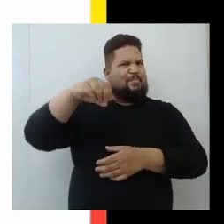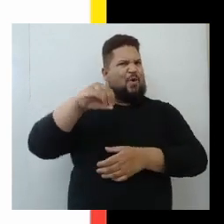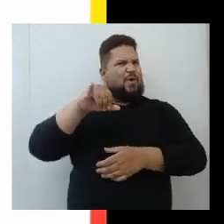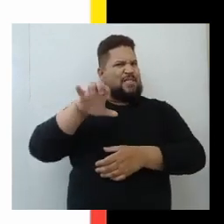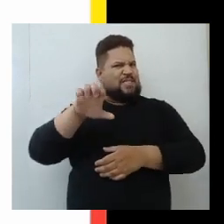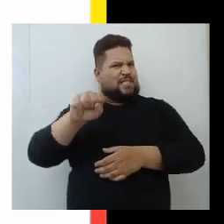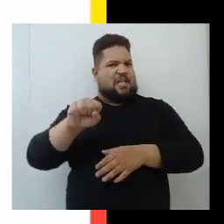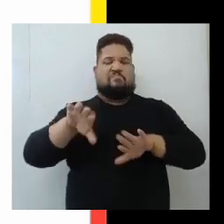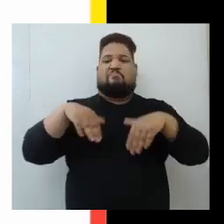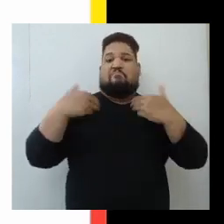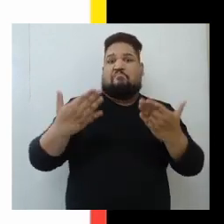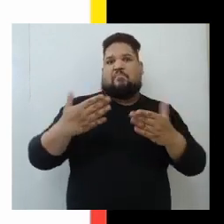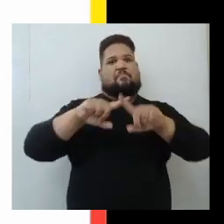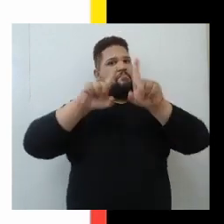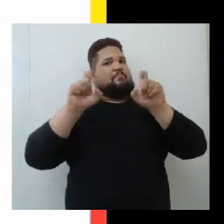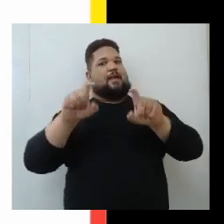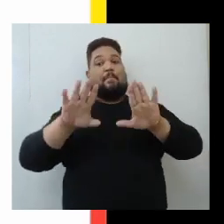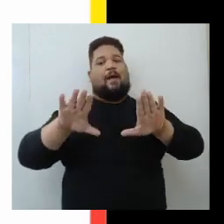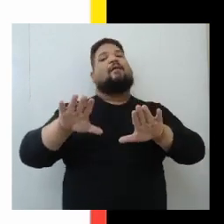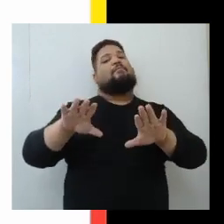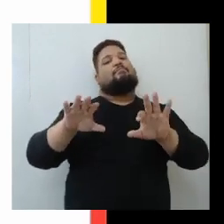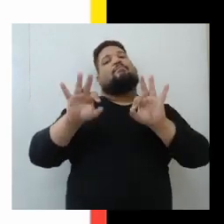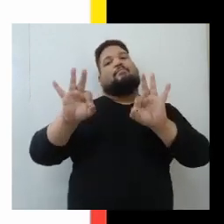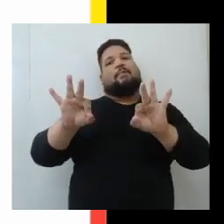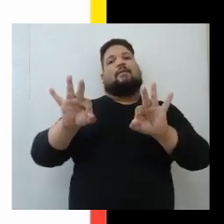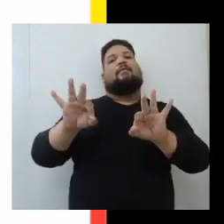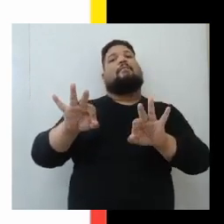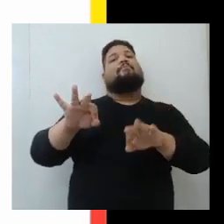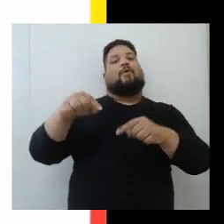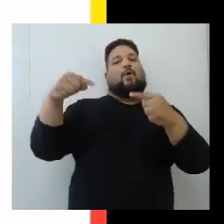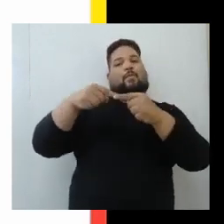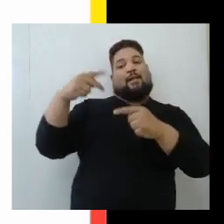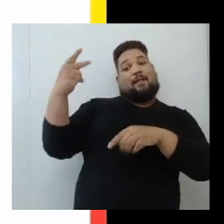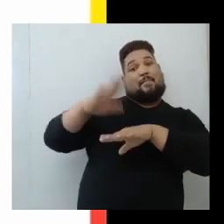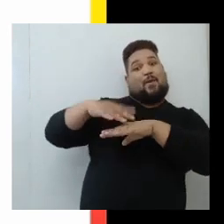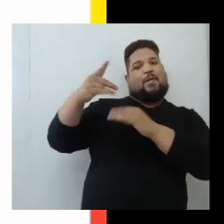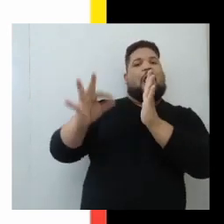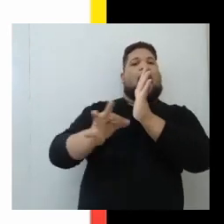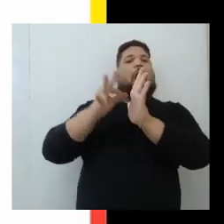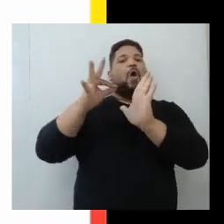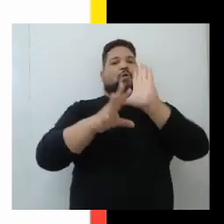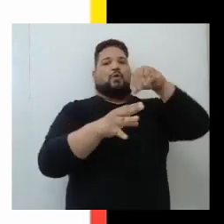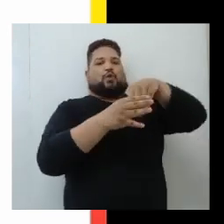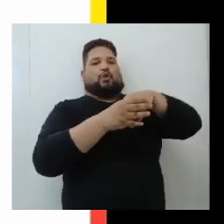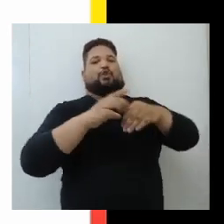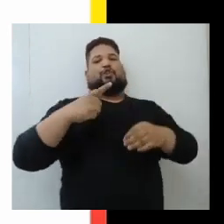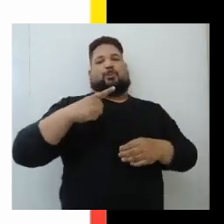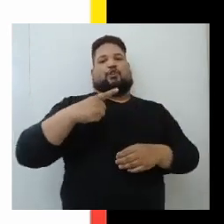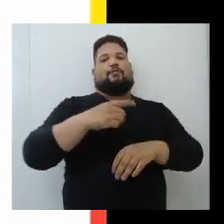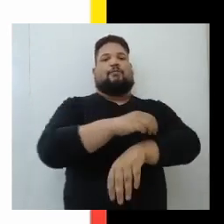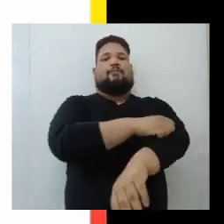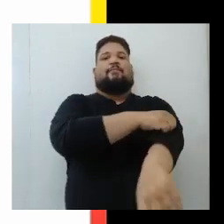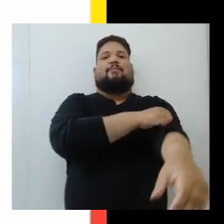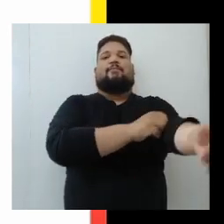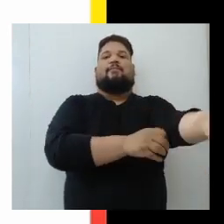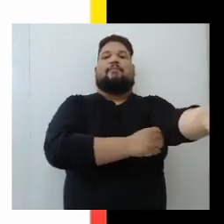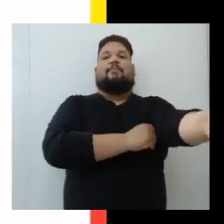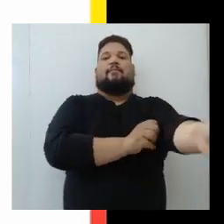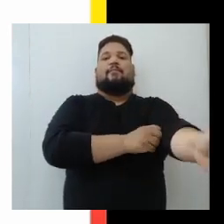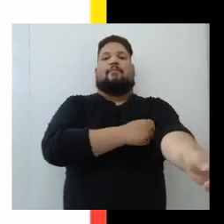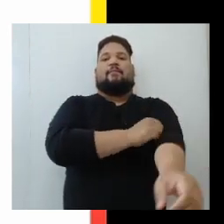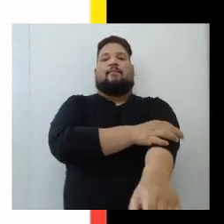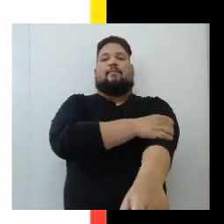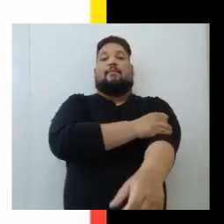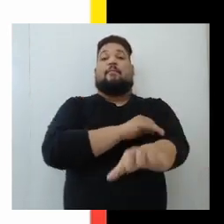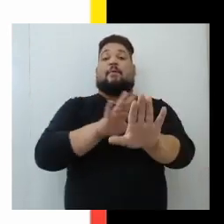é atribuída a autoria. Tranquilão? Então, segundo a narrativa bíblica, o homem foi concebido